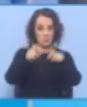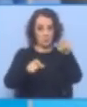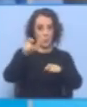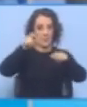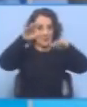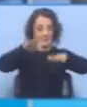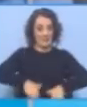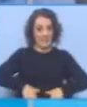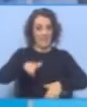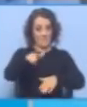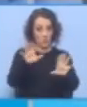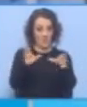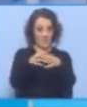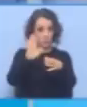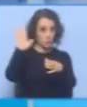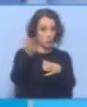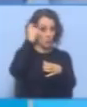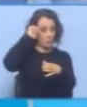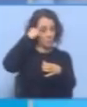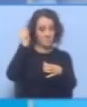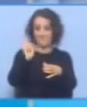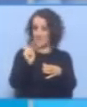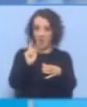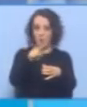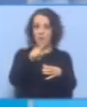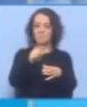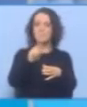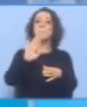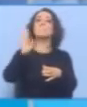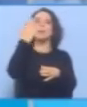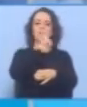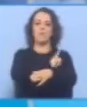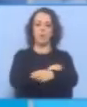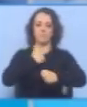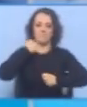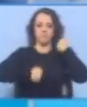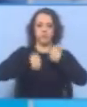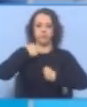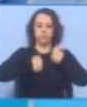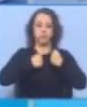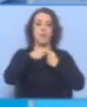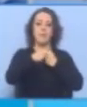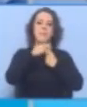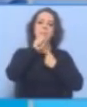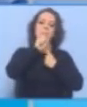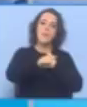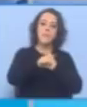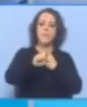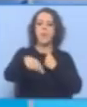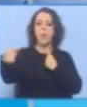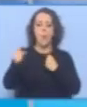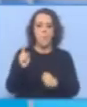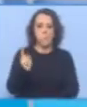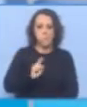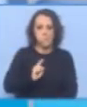mais prejudicadas, não é? São aquelas que têm uma maior força reivindicativa e, portanto, também têm a possibilidade que outras não têm. Portanto,